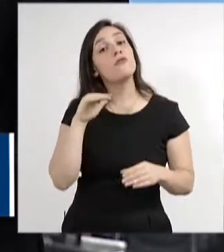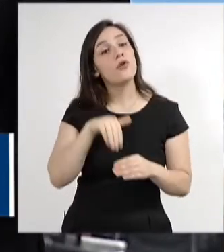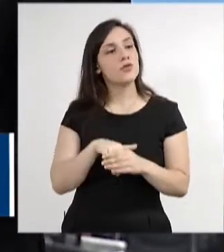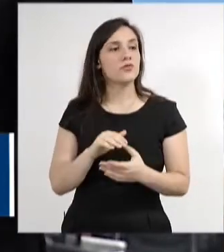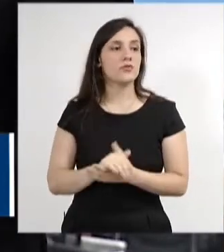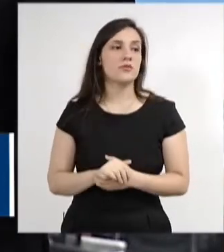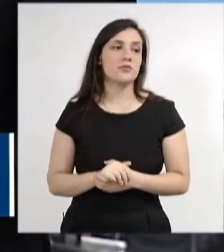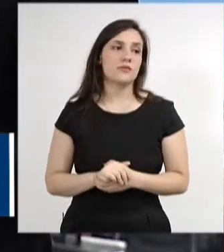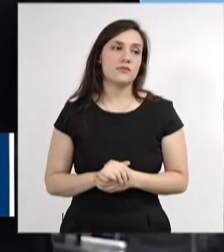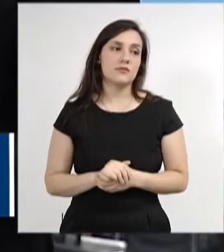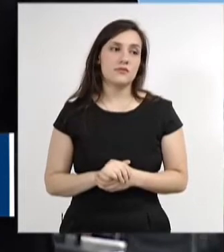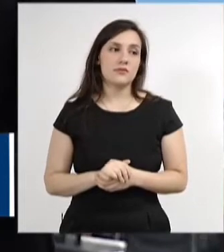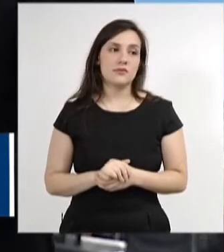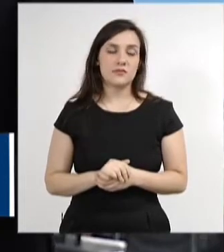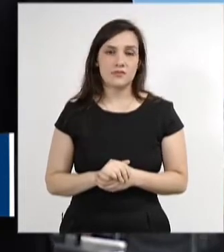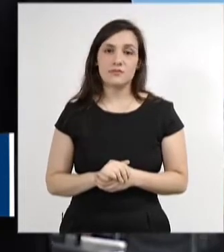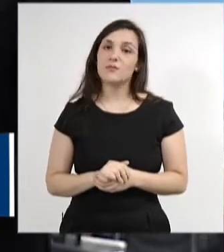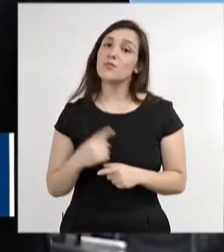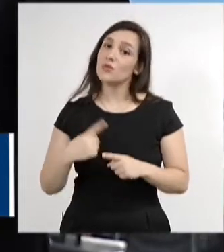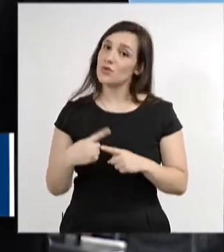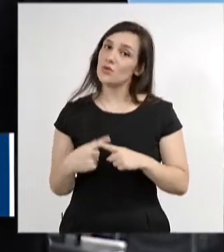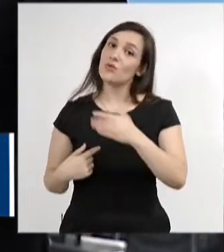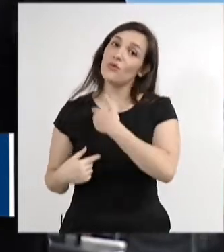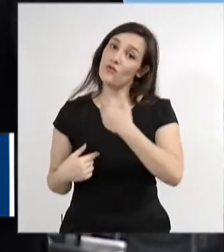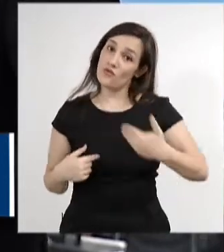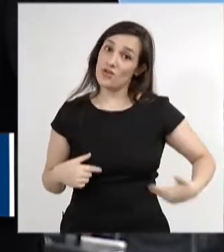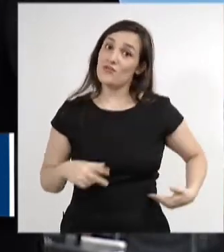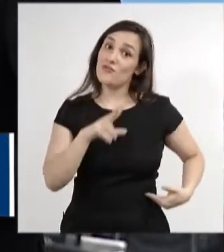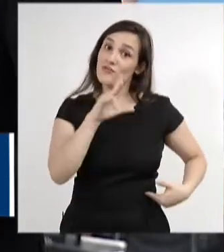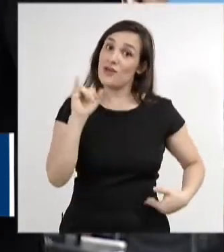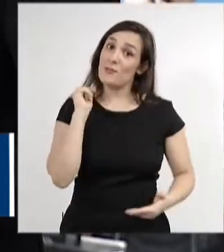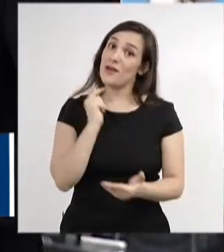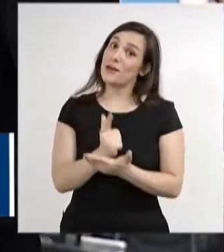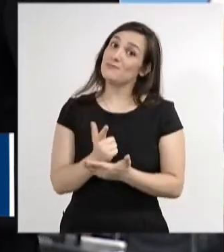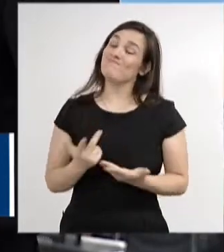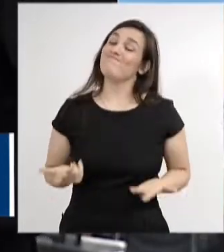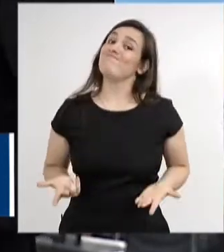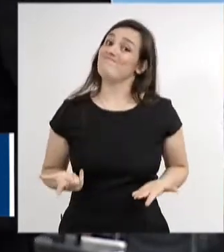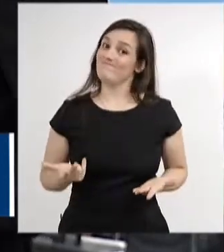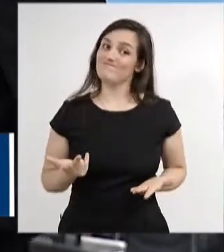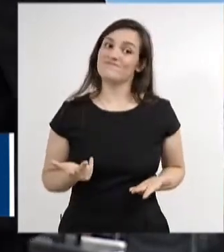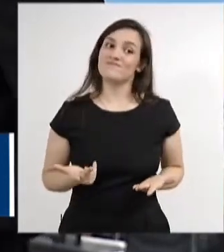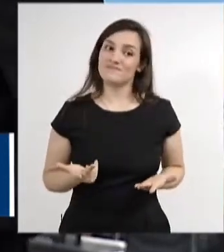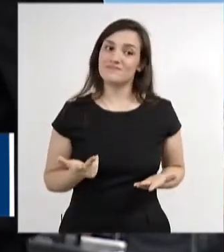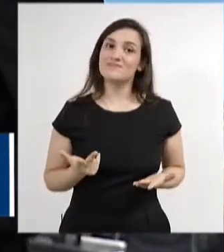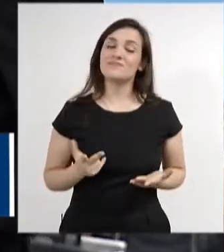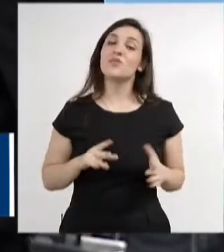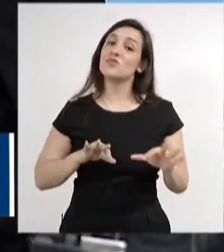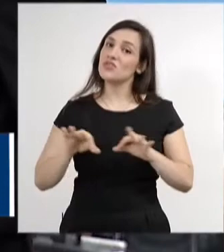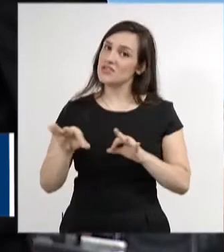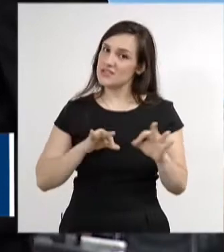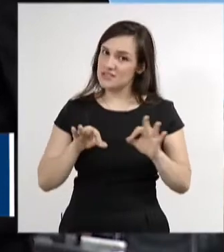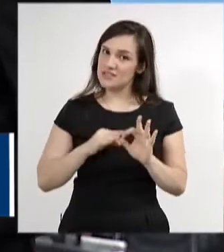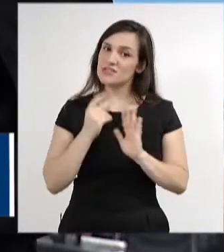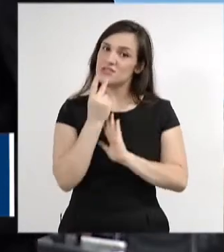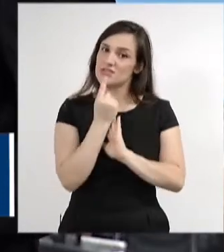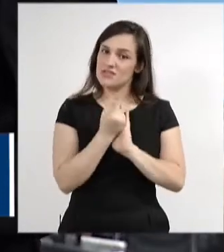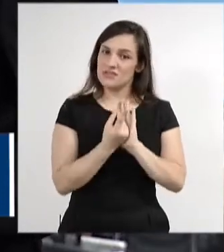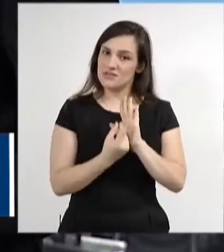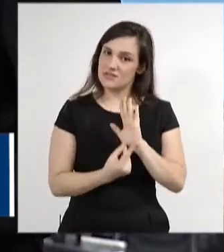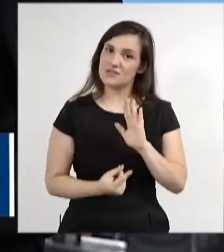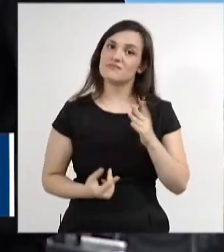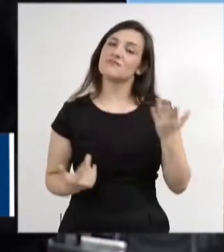porque quando se fala que o governo terá que custear, então isso mexe com a despesa do governo,